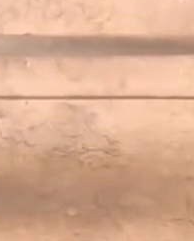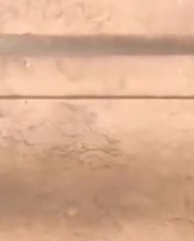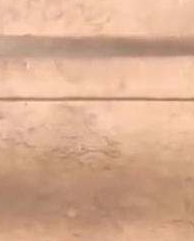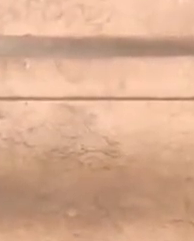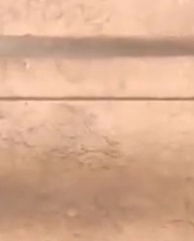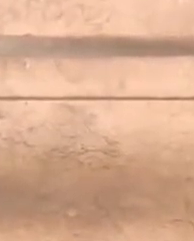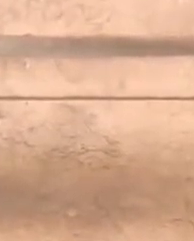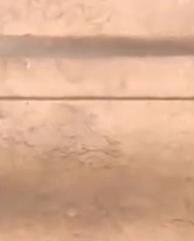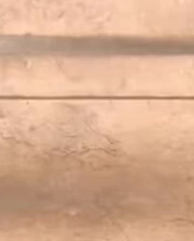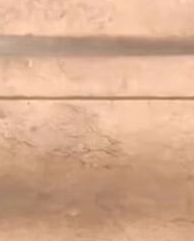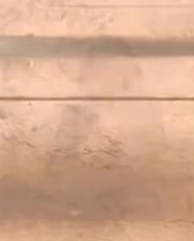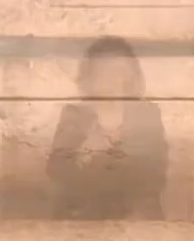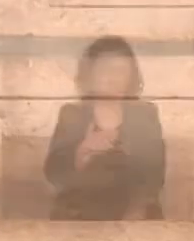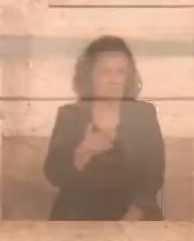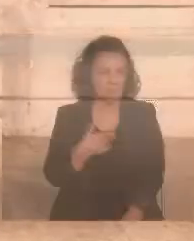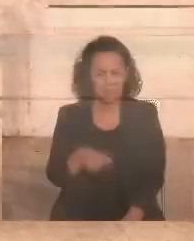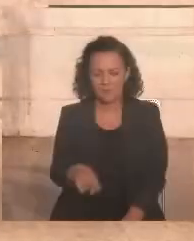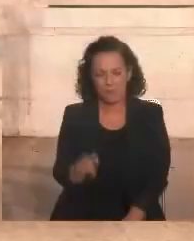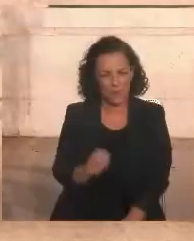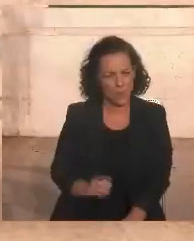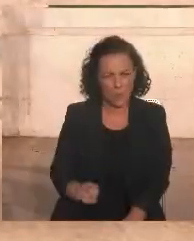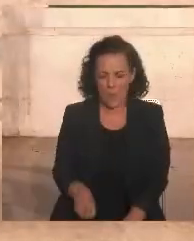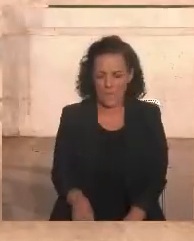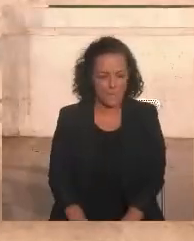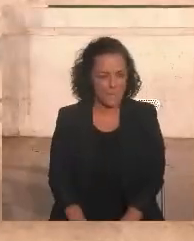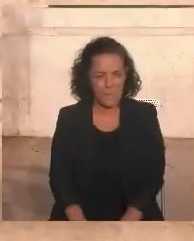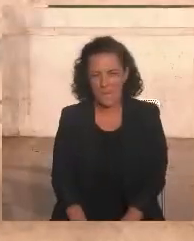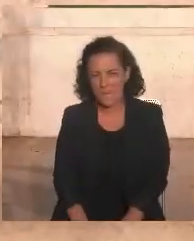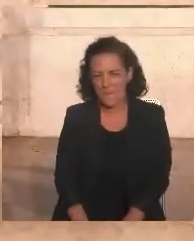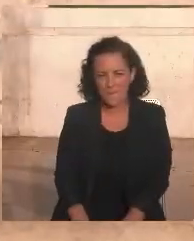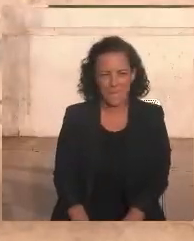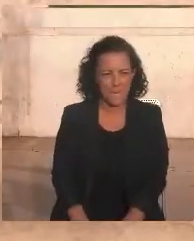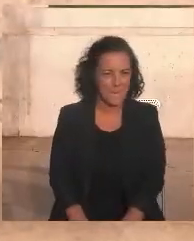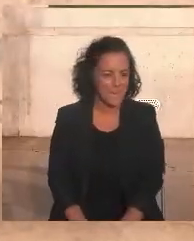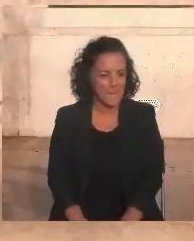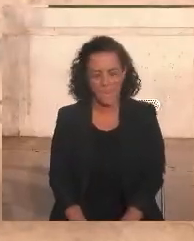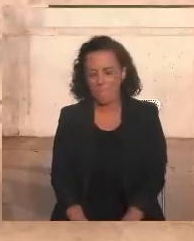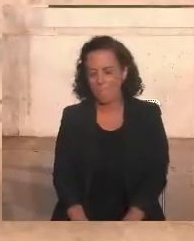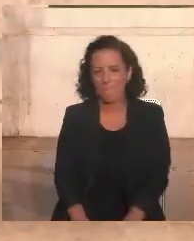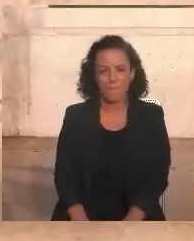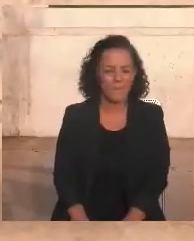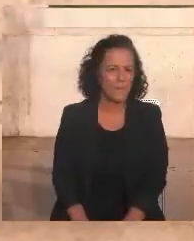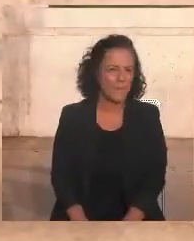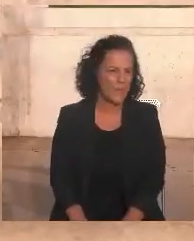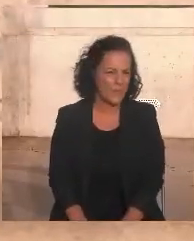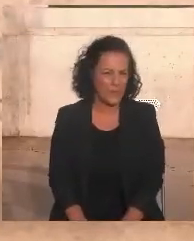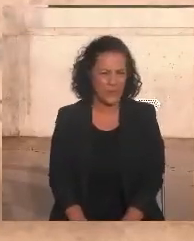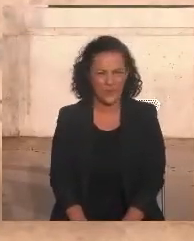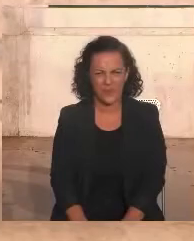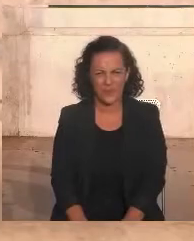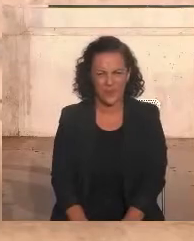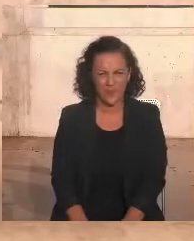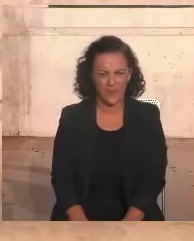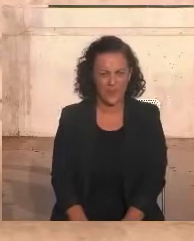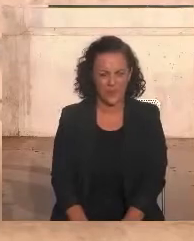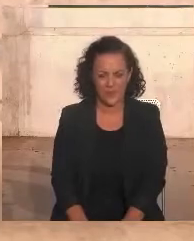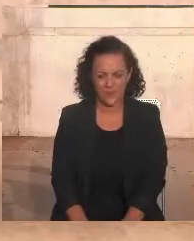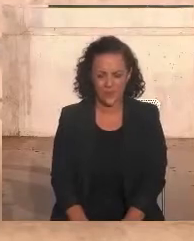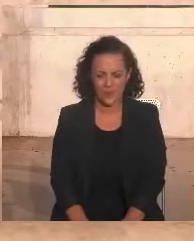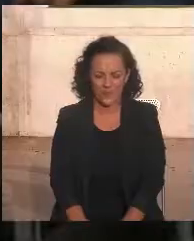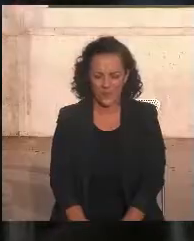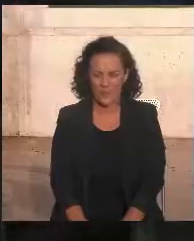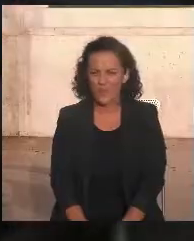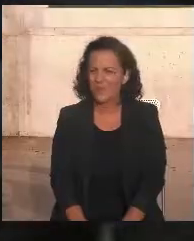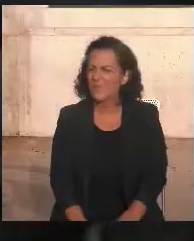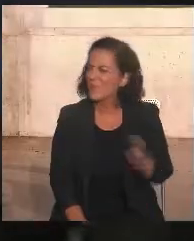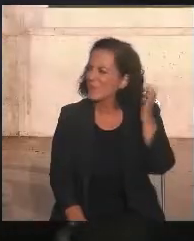devo deixar parte, seguir sem mudar o peso. Se os pés forem de ar, eu